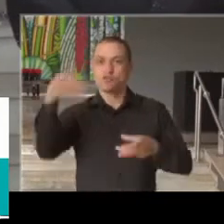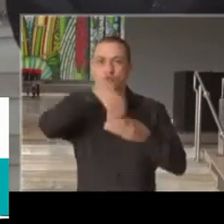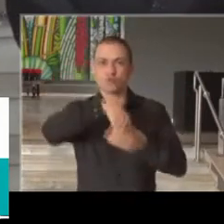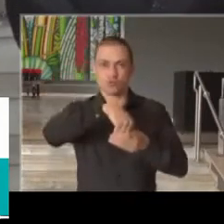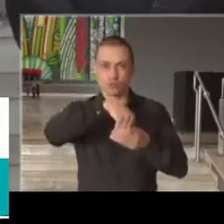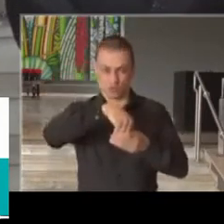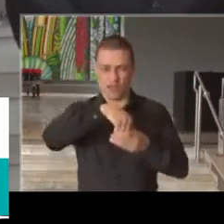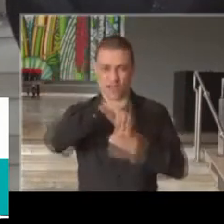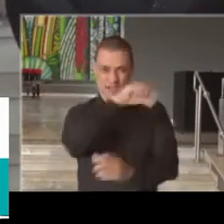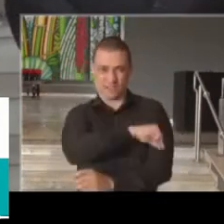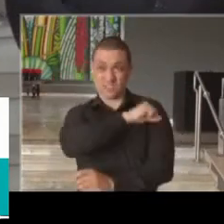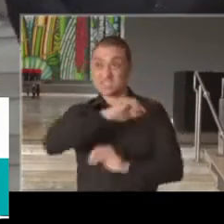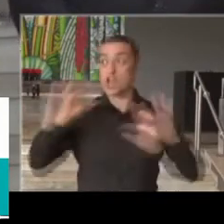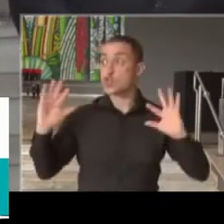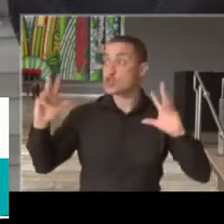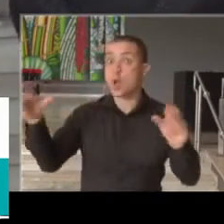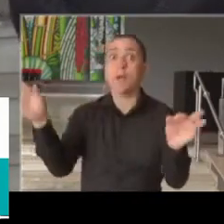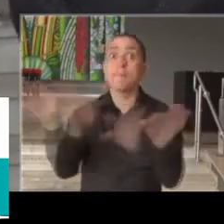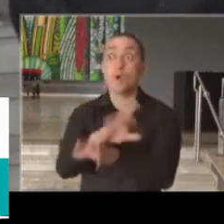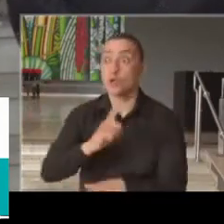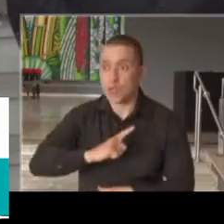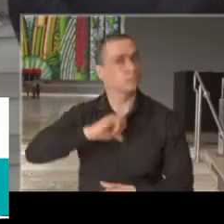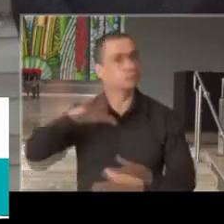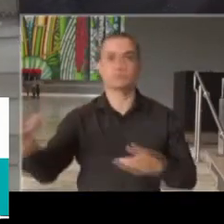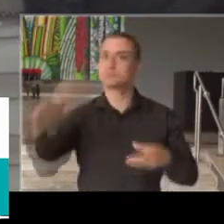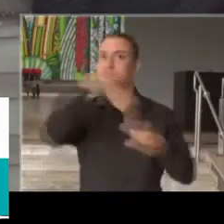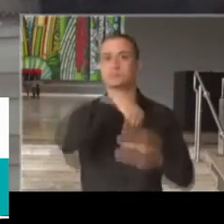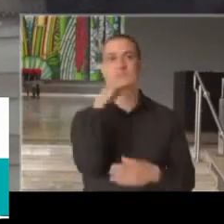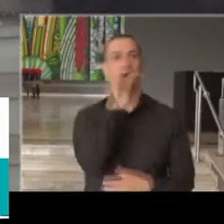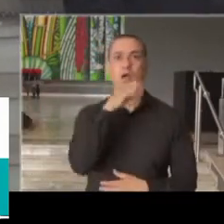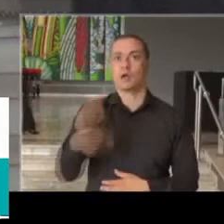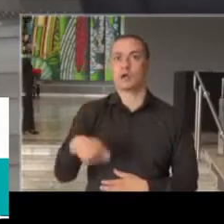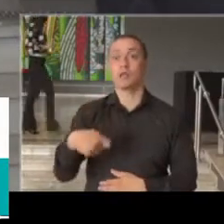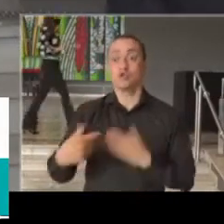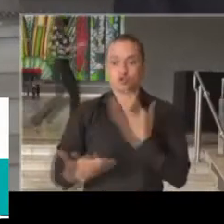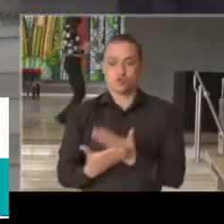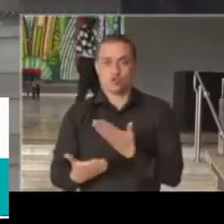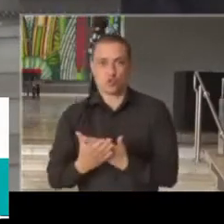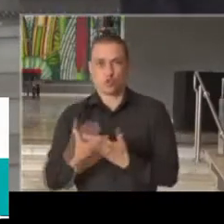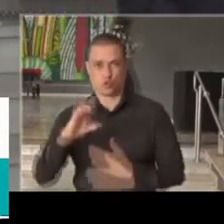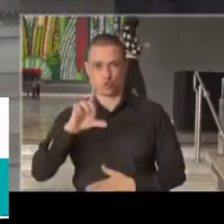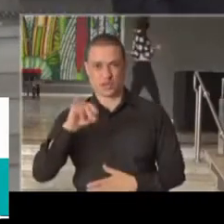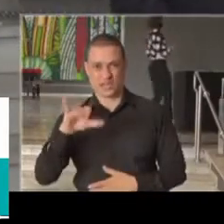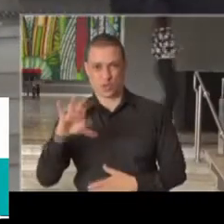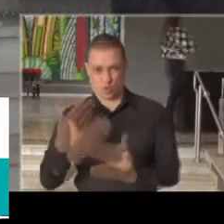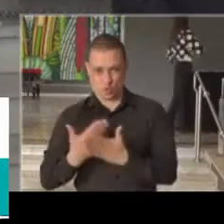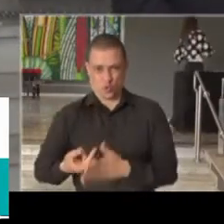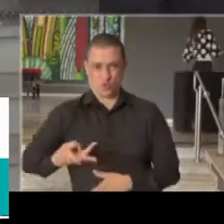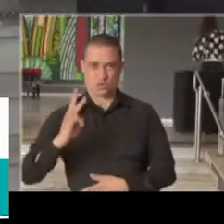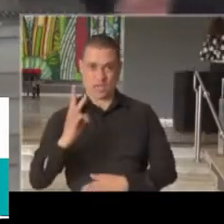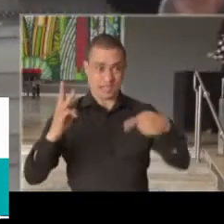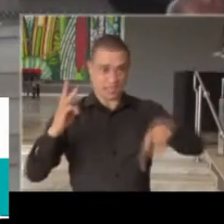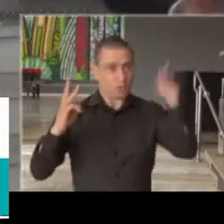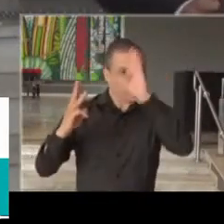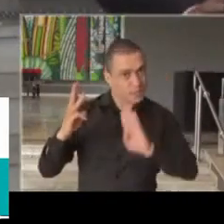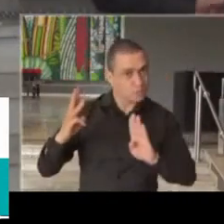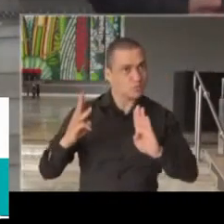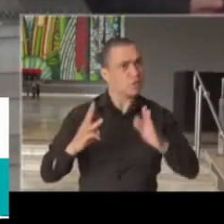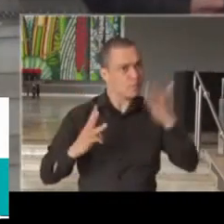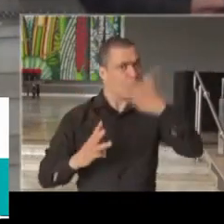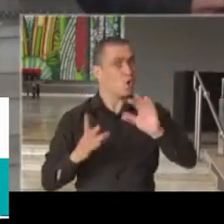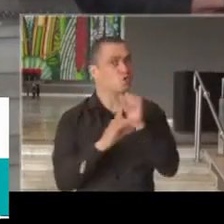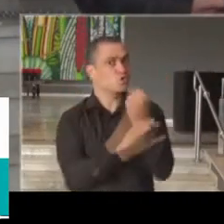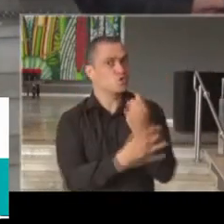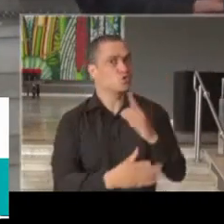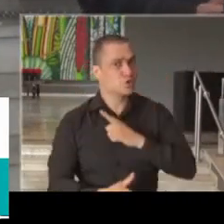as vacinas que estejam em curso, tanto dos estudos clínicos na fase 3 aqui no Brasil e que mostrem